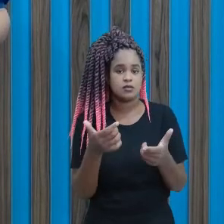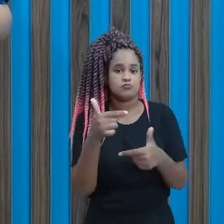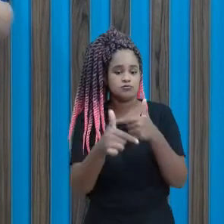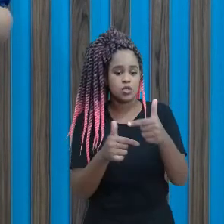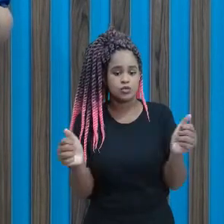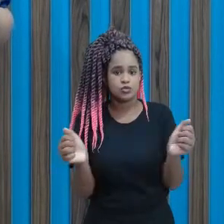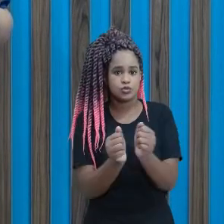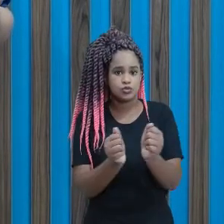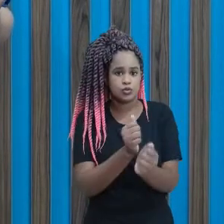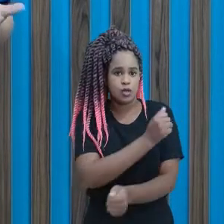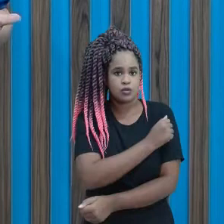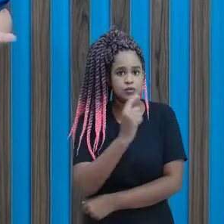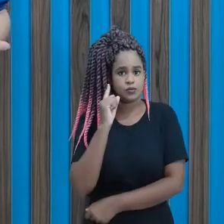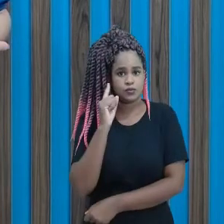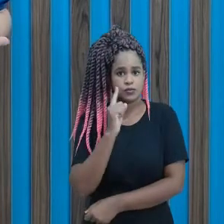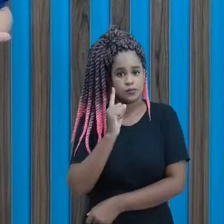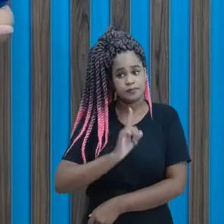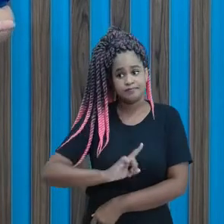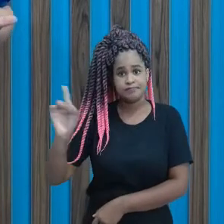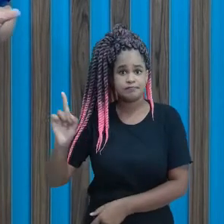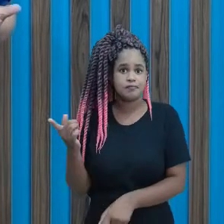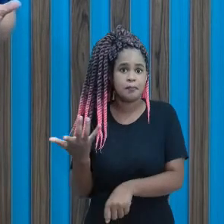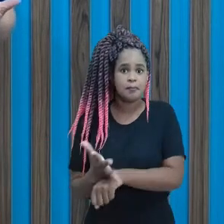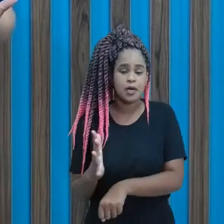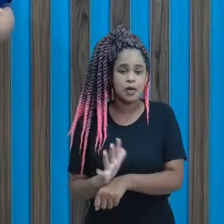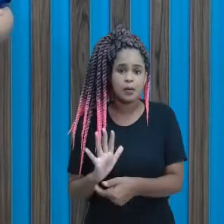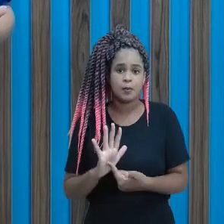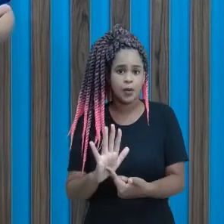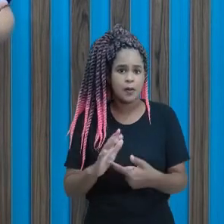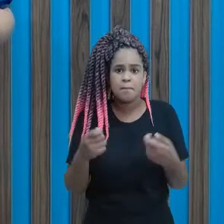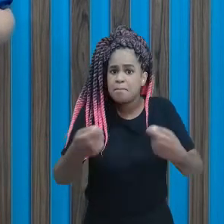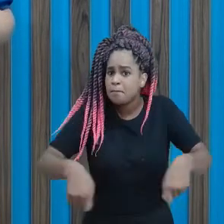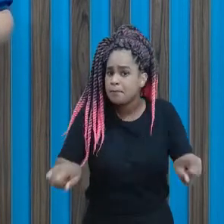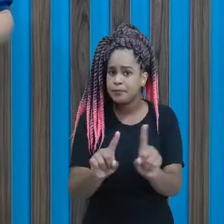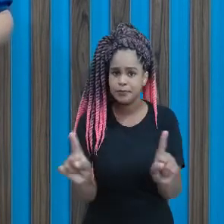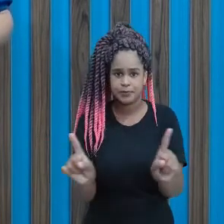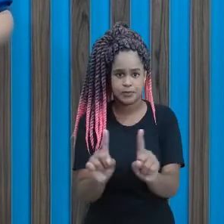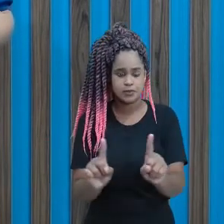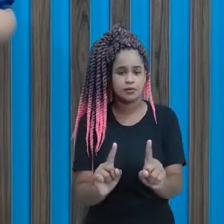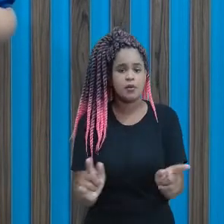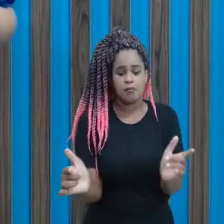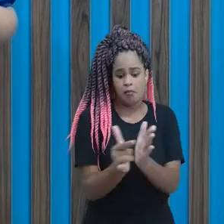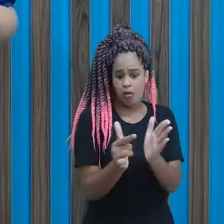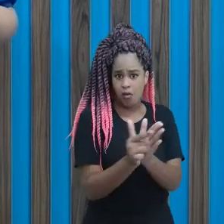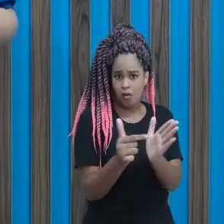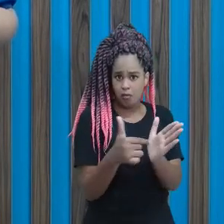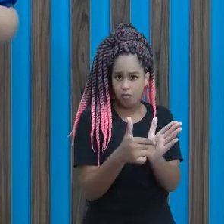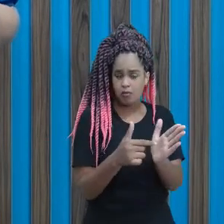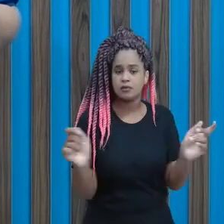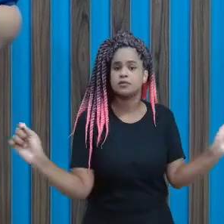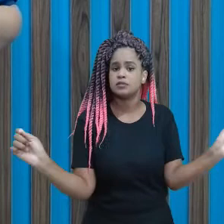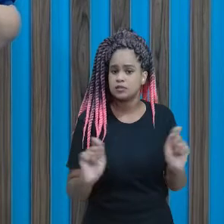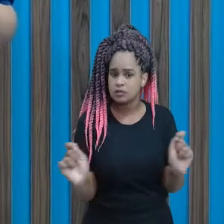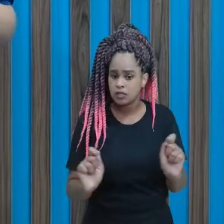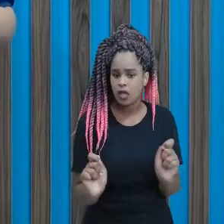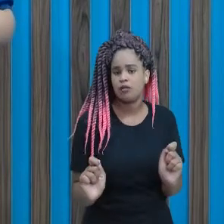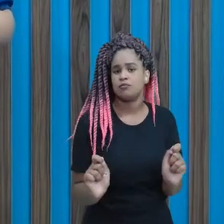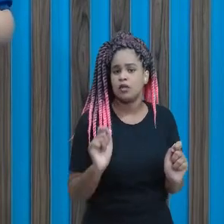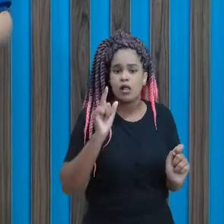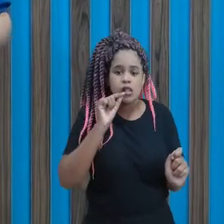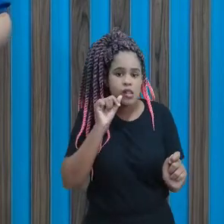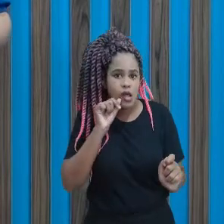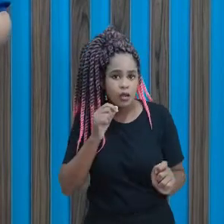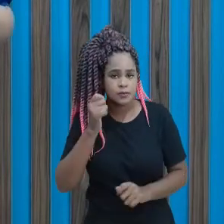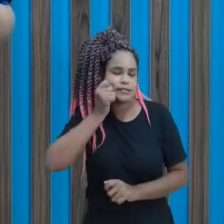a gente vê aí na prática que não é necessário, que com papel, que com lápis, com uma